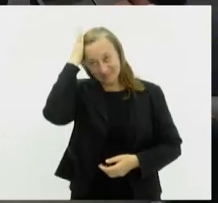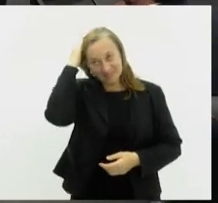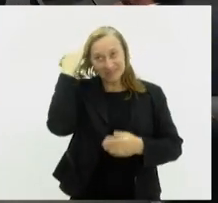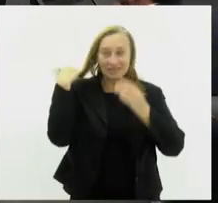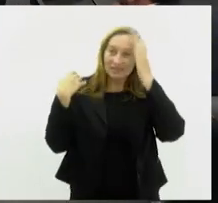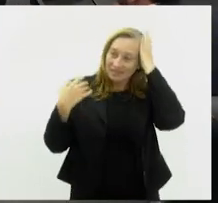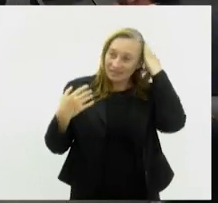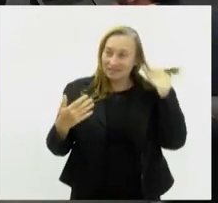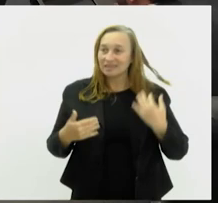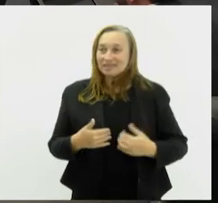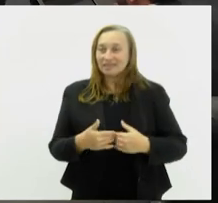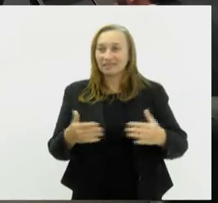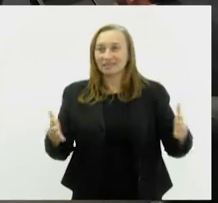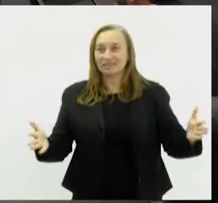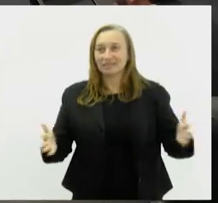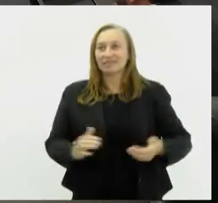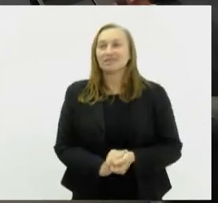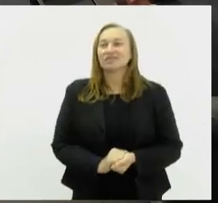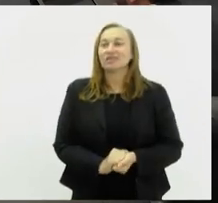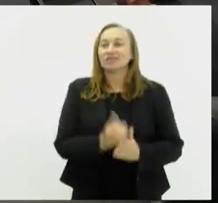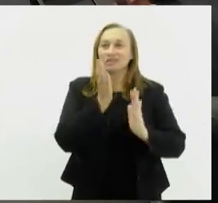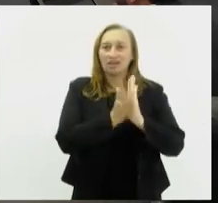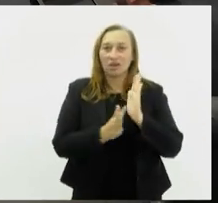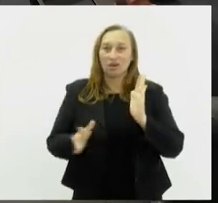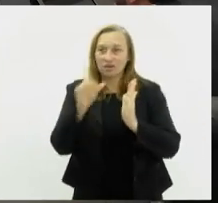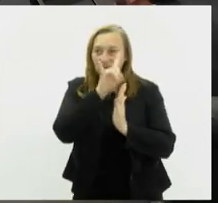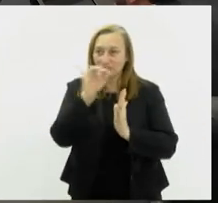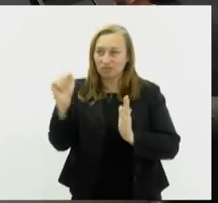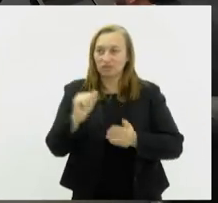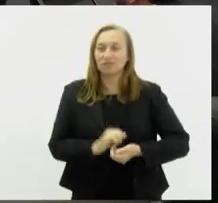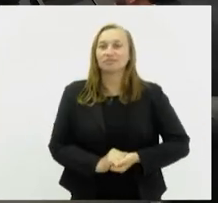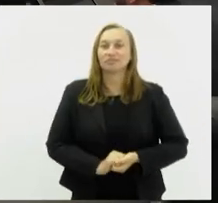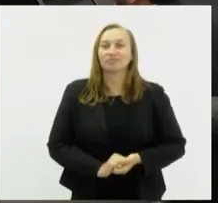Está reaberta a sessão. Passa-se a ordem do dia.